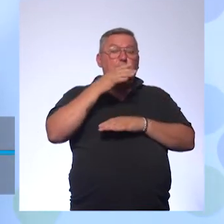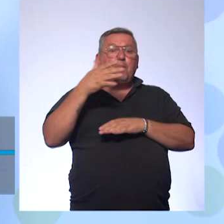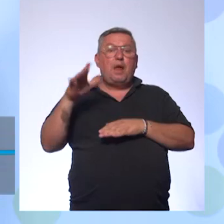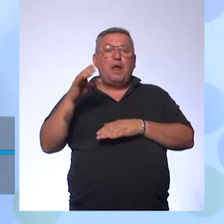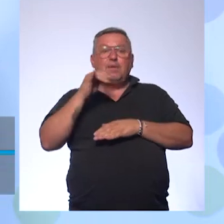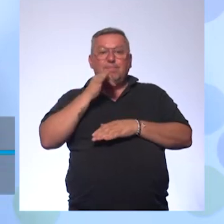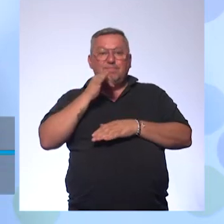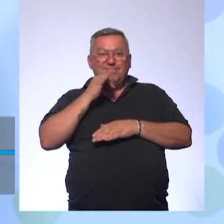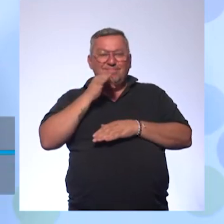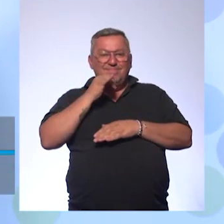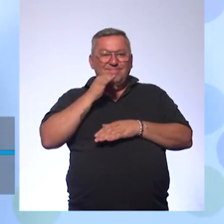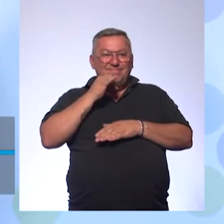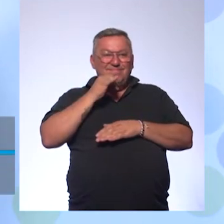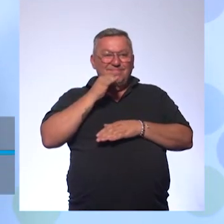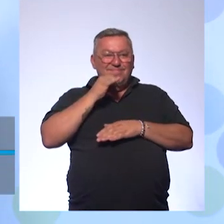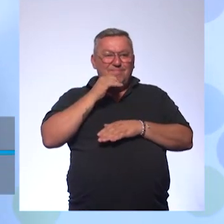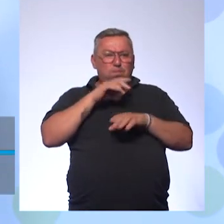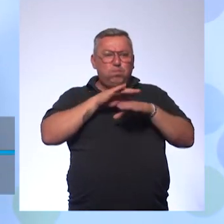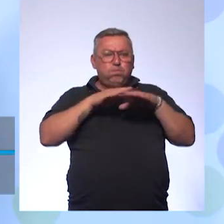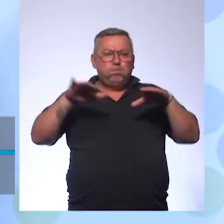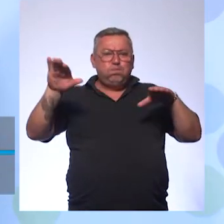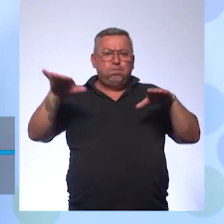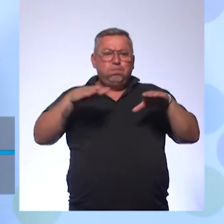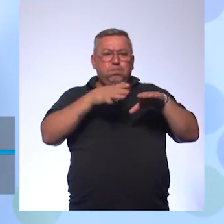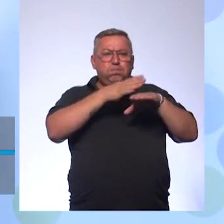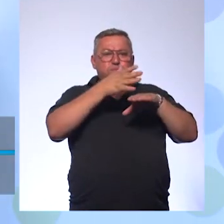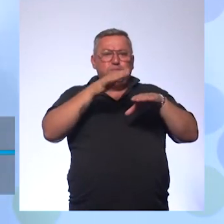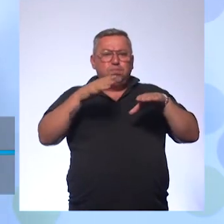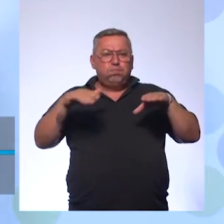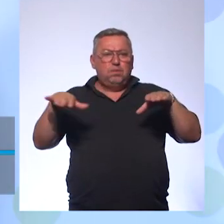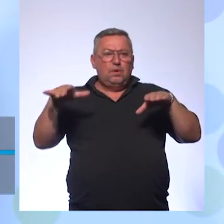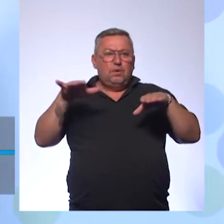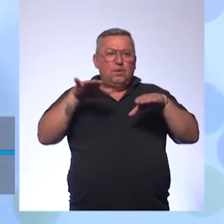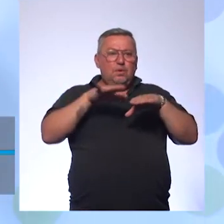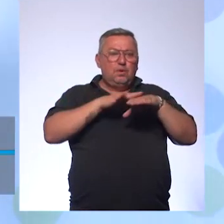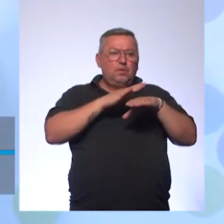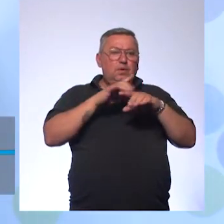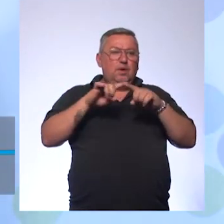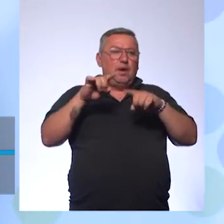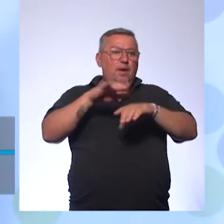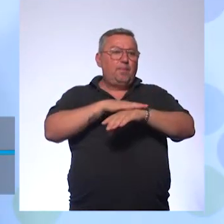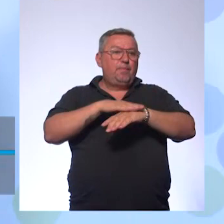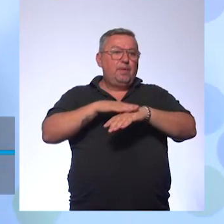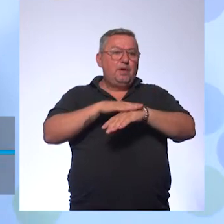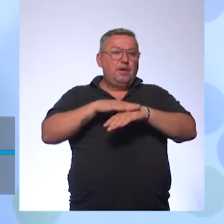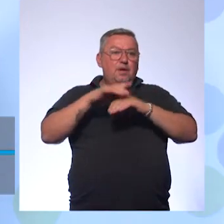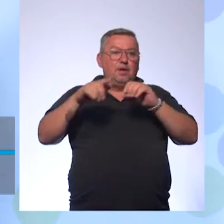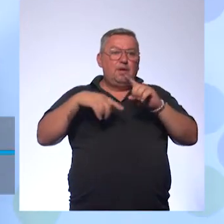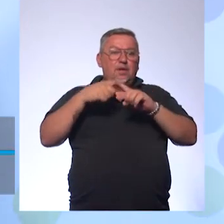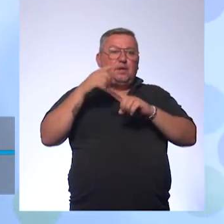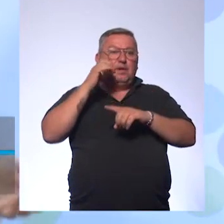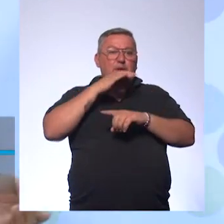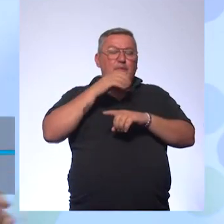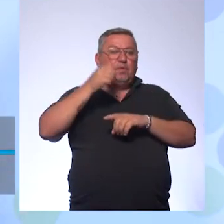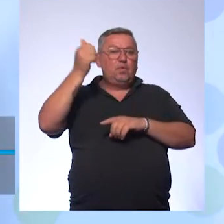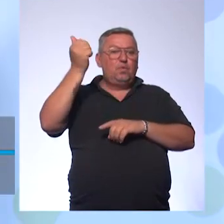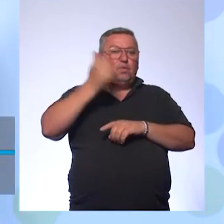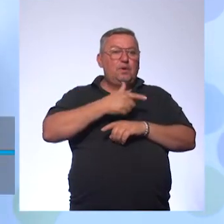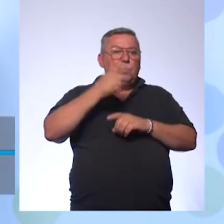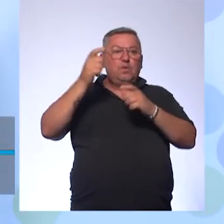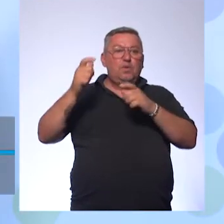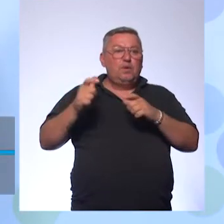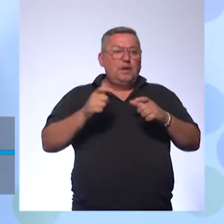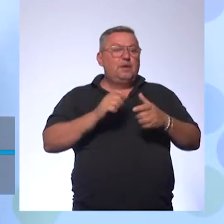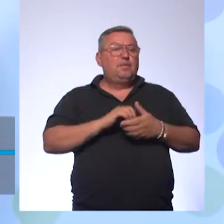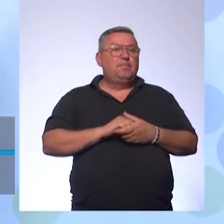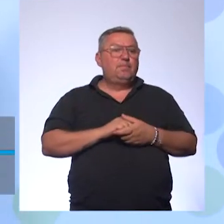fez o convite, é quente, hein? É quente? É quente. Aí você não precisa nem pedir o Bauru quente, só pede Bauru. Não, mas aí é legal porque